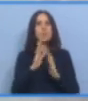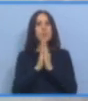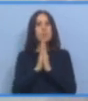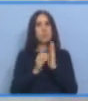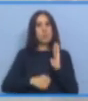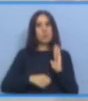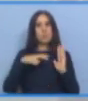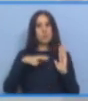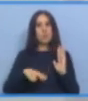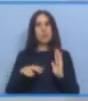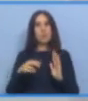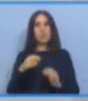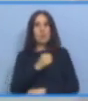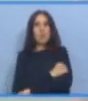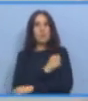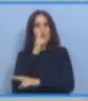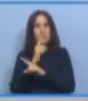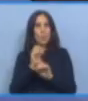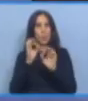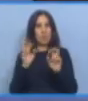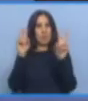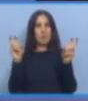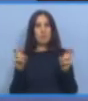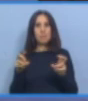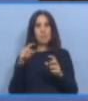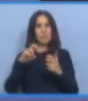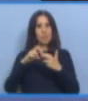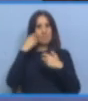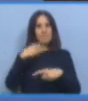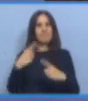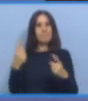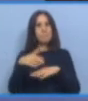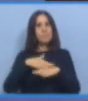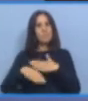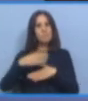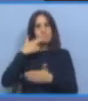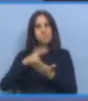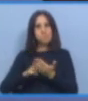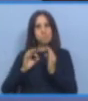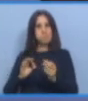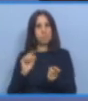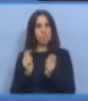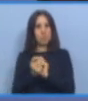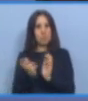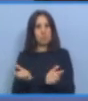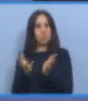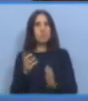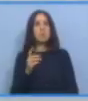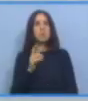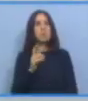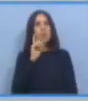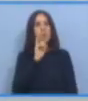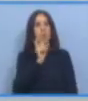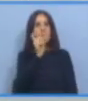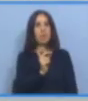Comum, que também coloca o problema em cima da mesa e promove ações concretas de mudança. E perguntava à